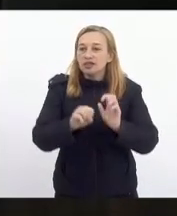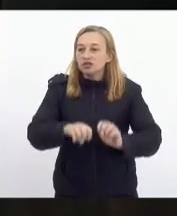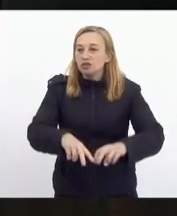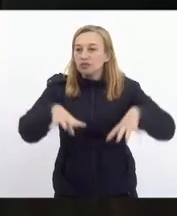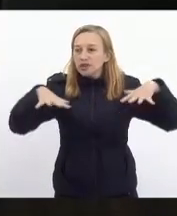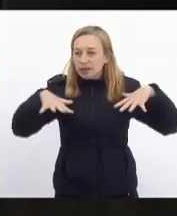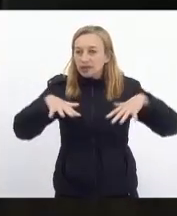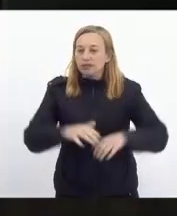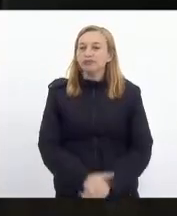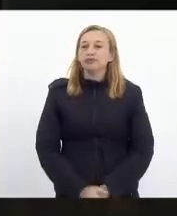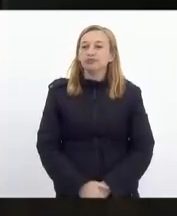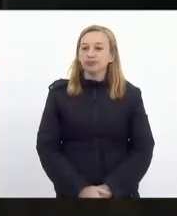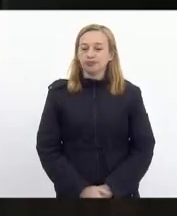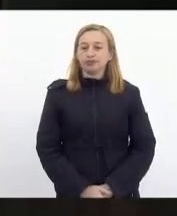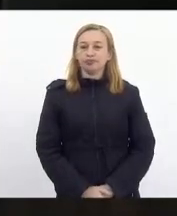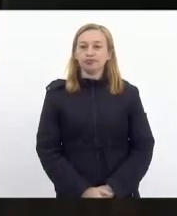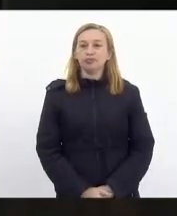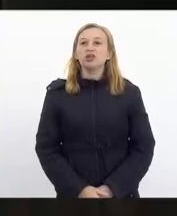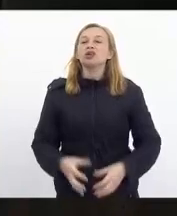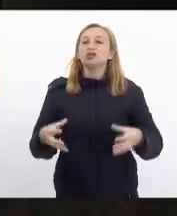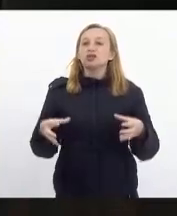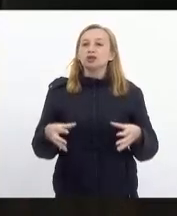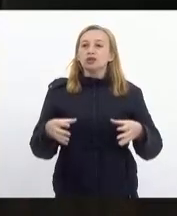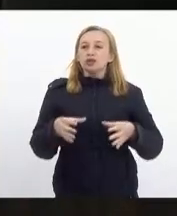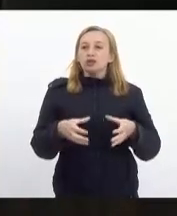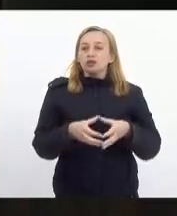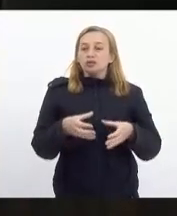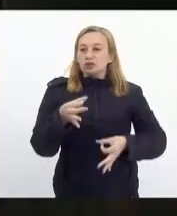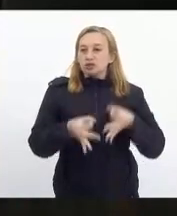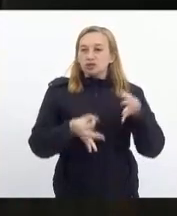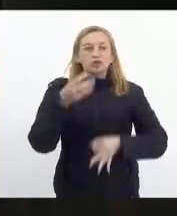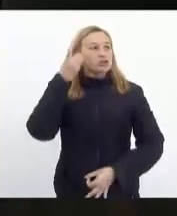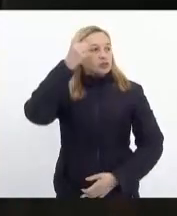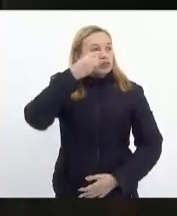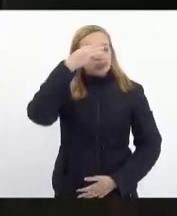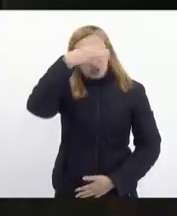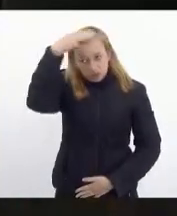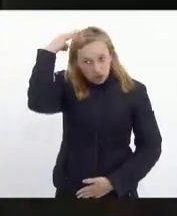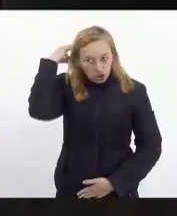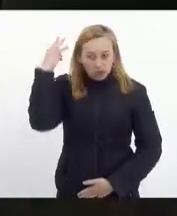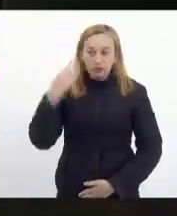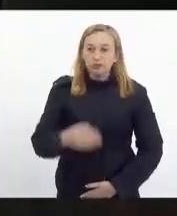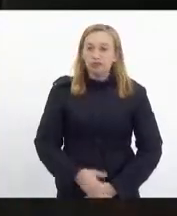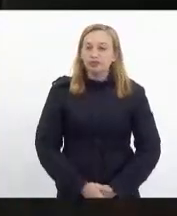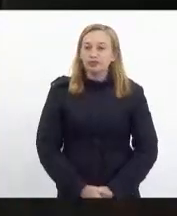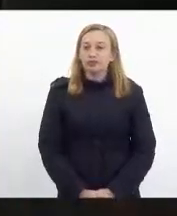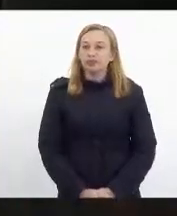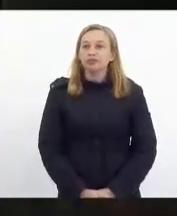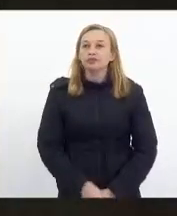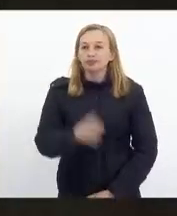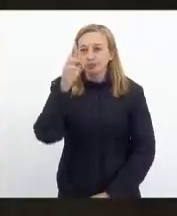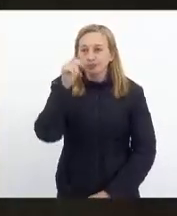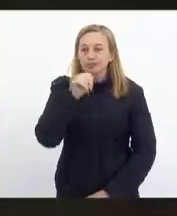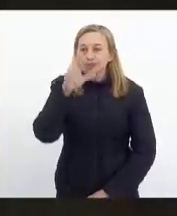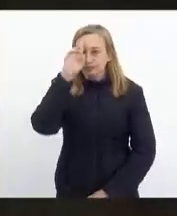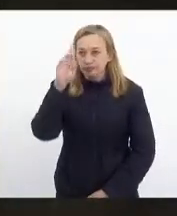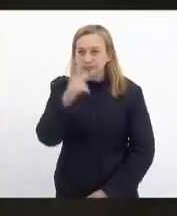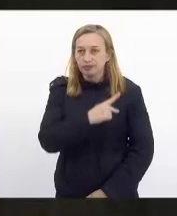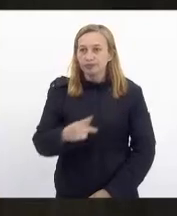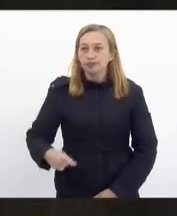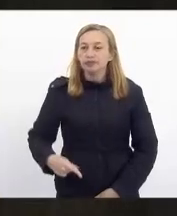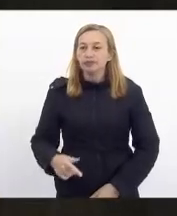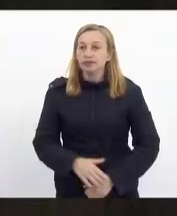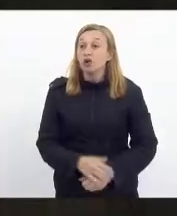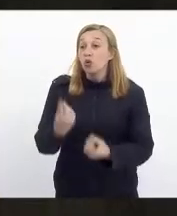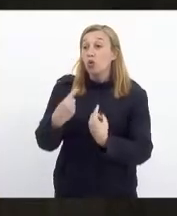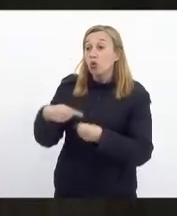plenário. Para emitir parecer pela Constituição e Justiça, deputado Márcio Pacheco. Senhora Presidente, o parecer